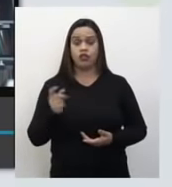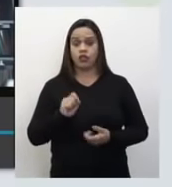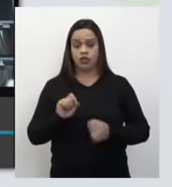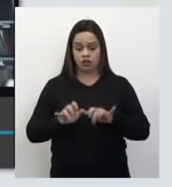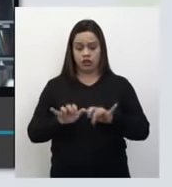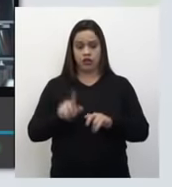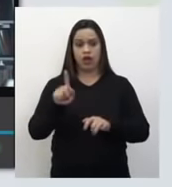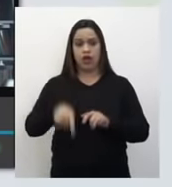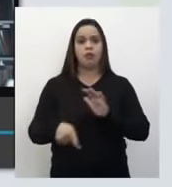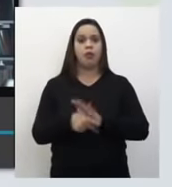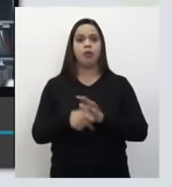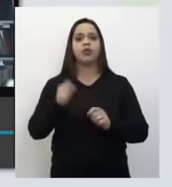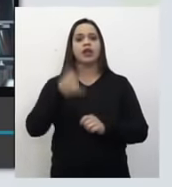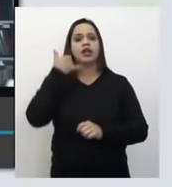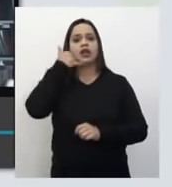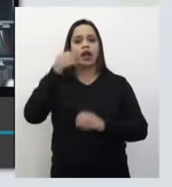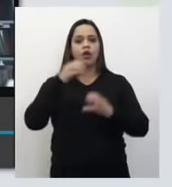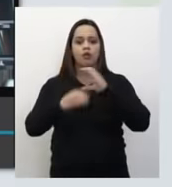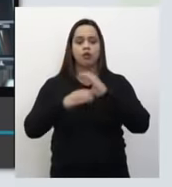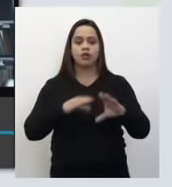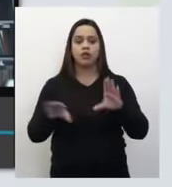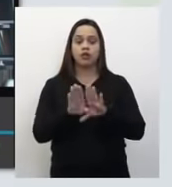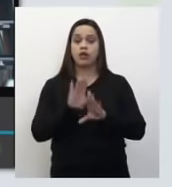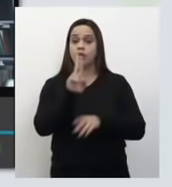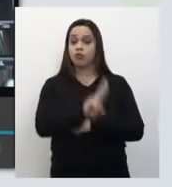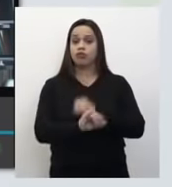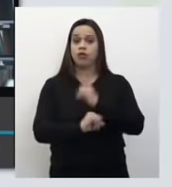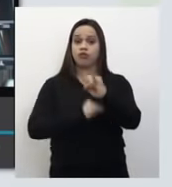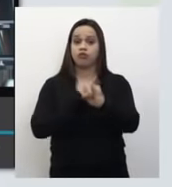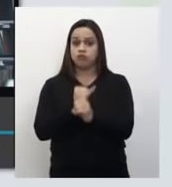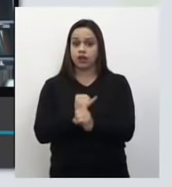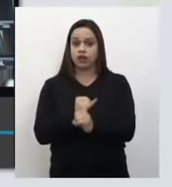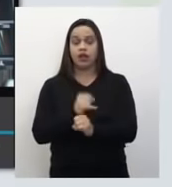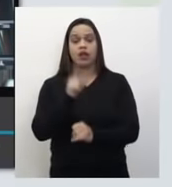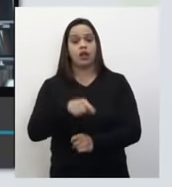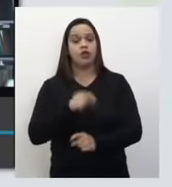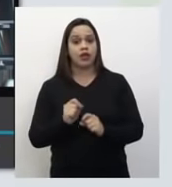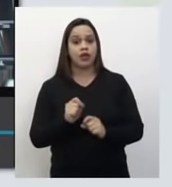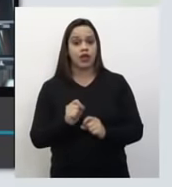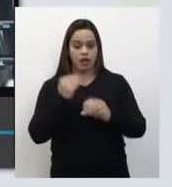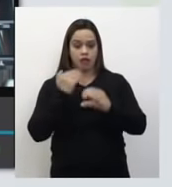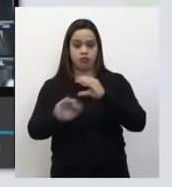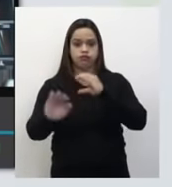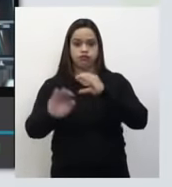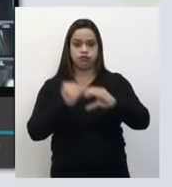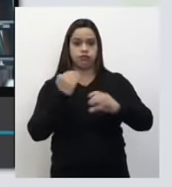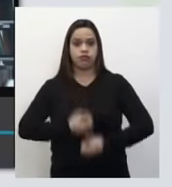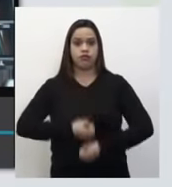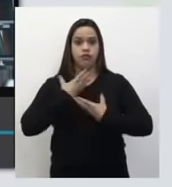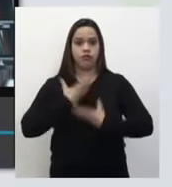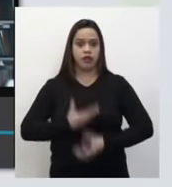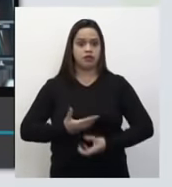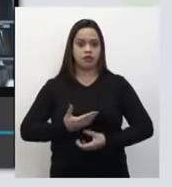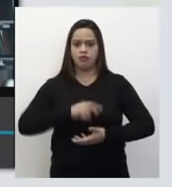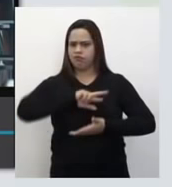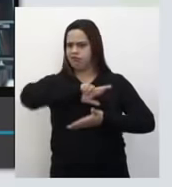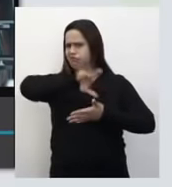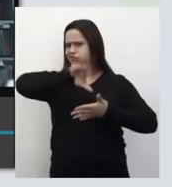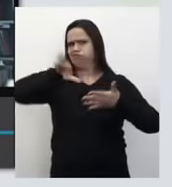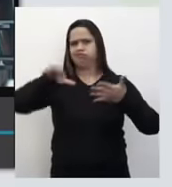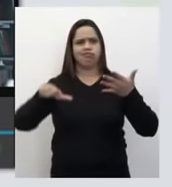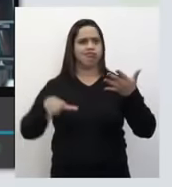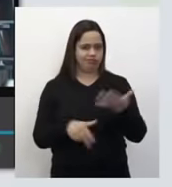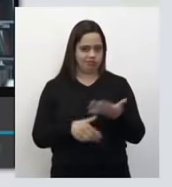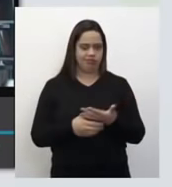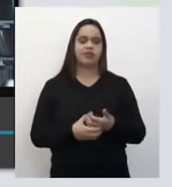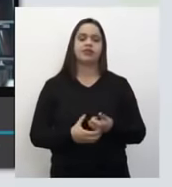é telecomunicação e usar a internet. Ou seja, a gente poder mandar e receber informação. Que informação? Sabe-se lá, qualquer tipo